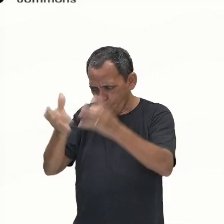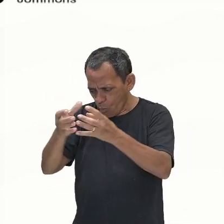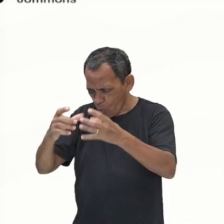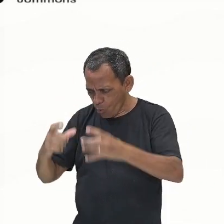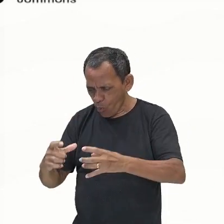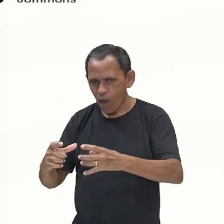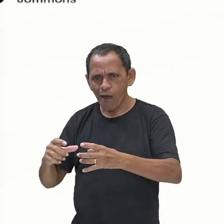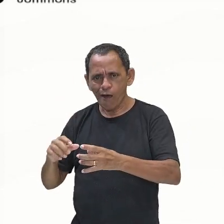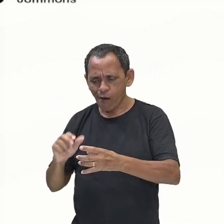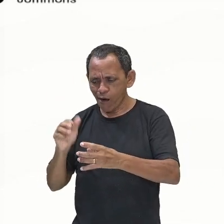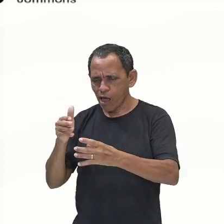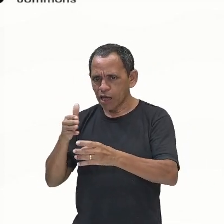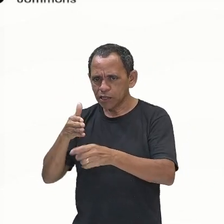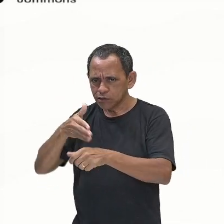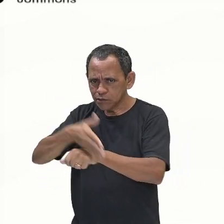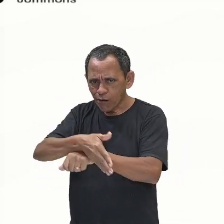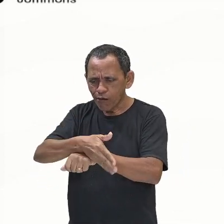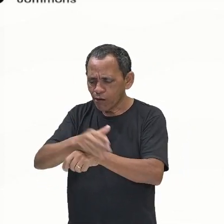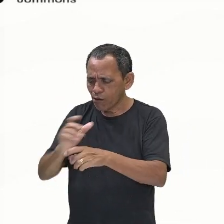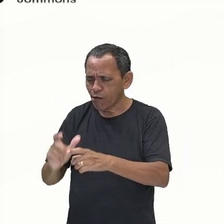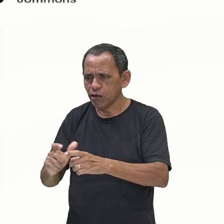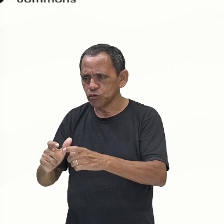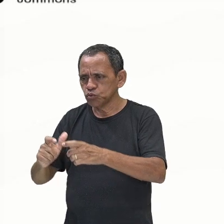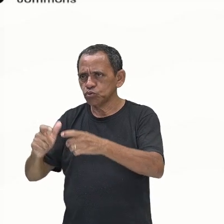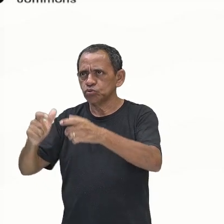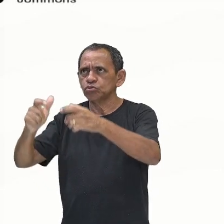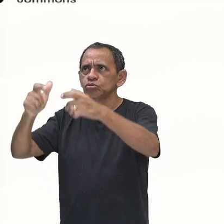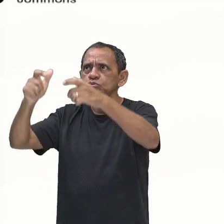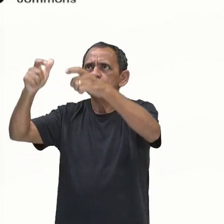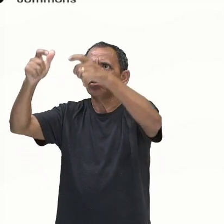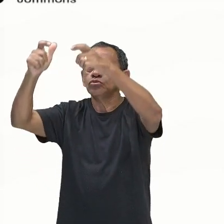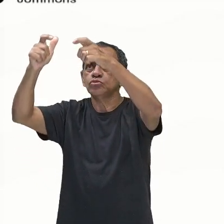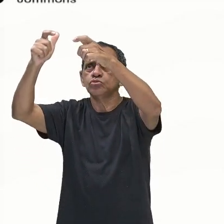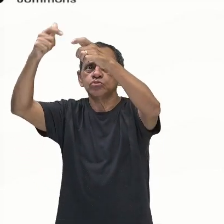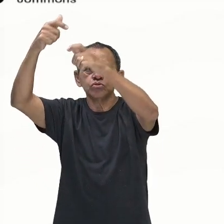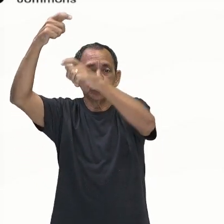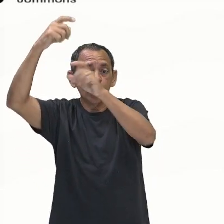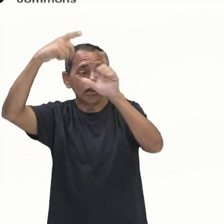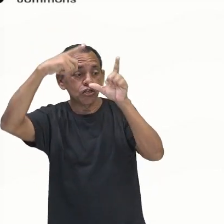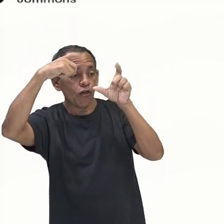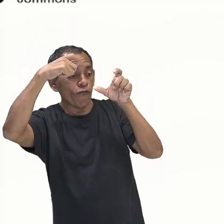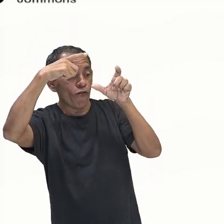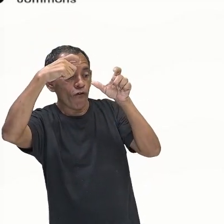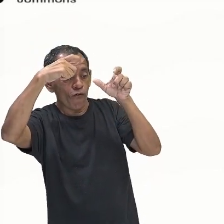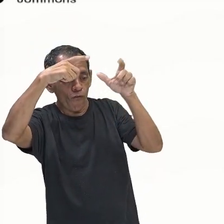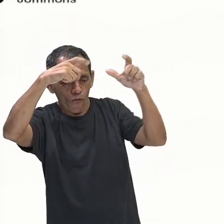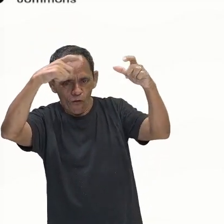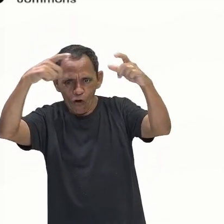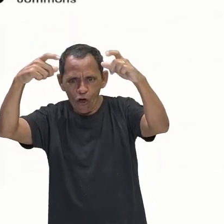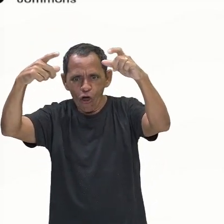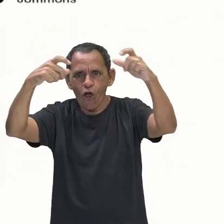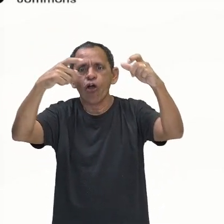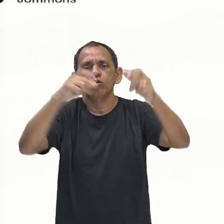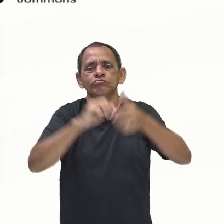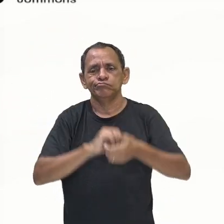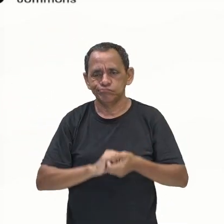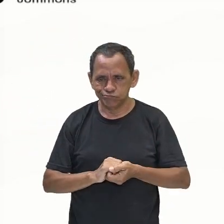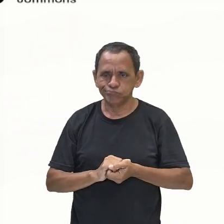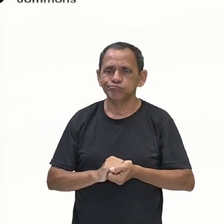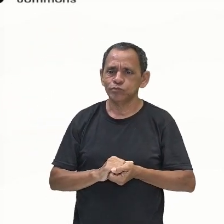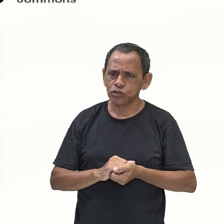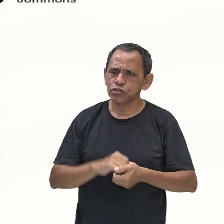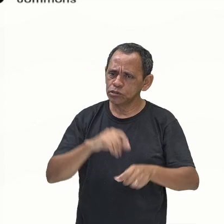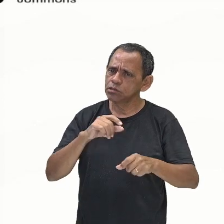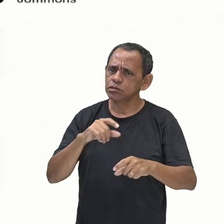que fez as primeiras fotos fora da superfície terrestre, né? Chegava bem alto, inclusive, com os